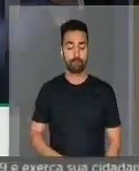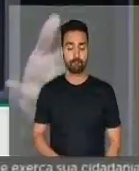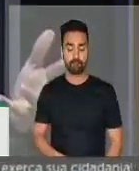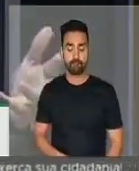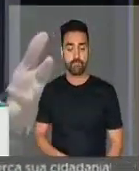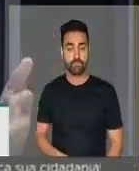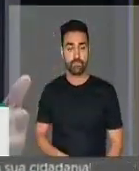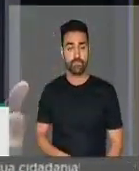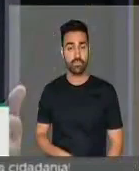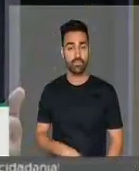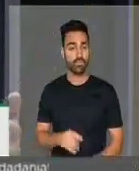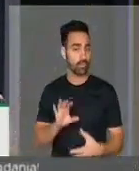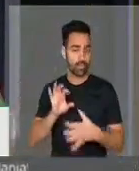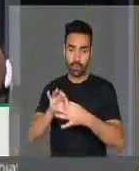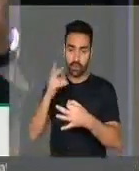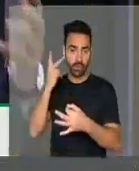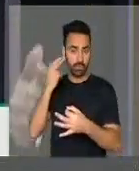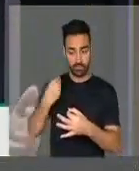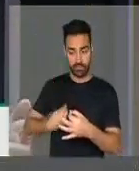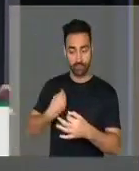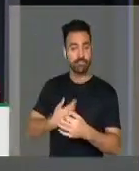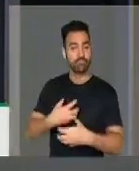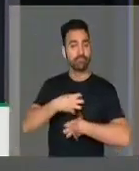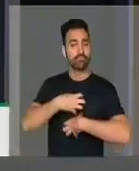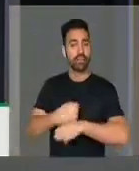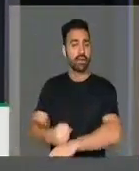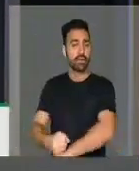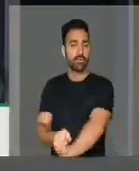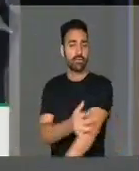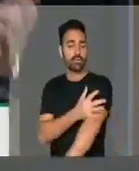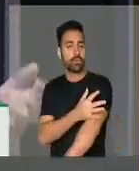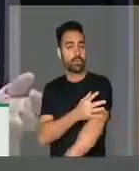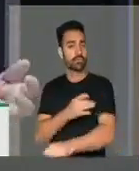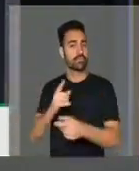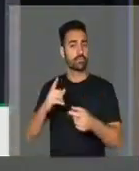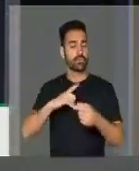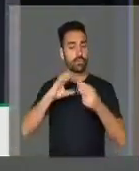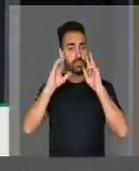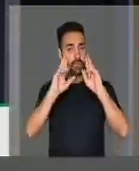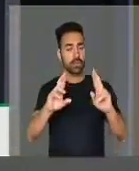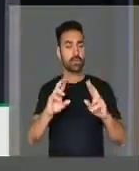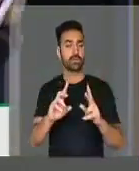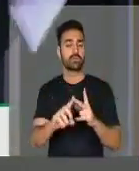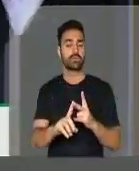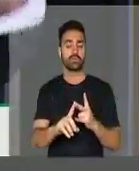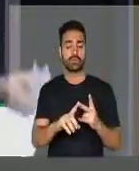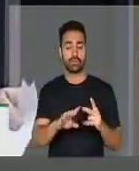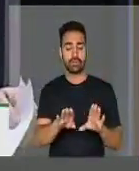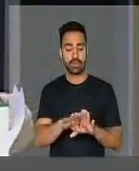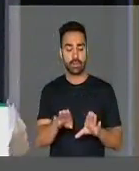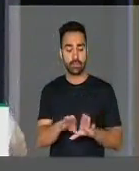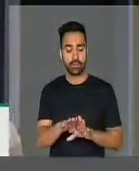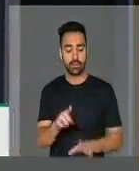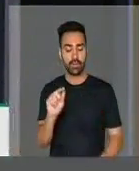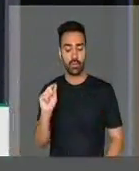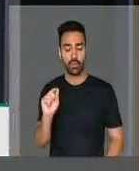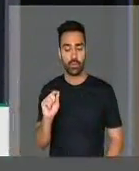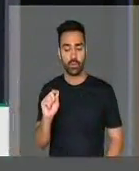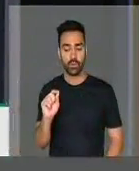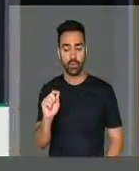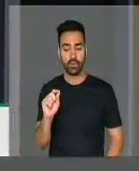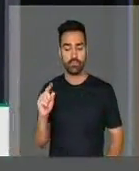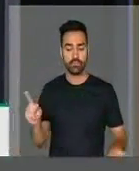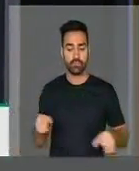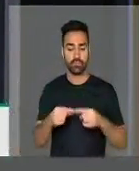não deixam de viver essa emoção, o respeito e a afirmação de um